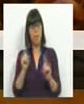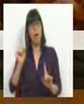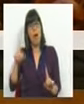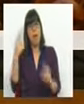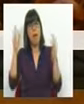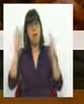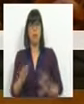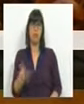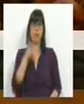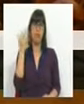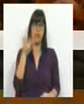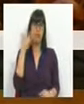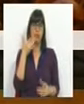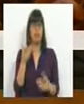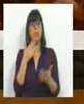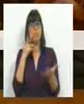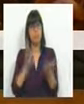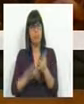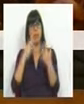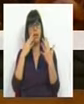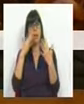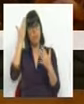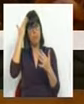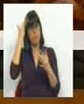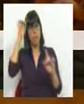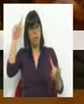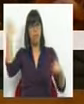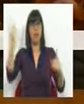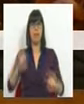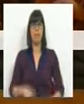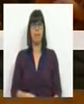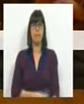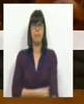merecia menos demagogia e mais maturidade.